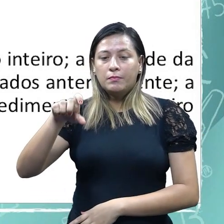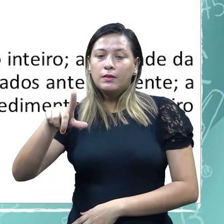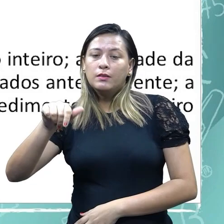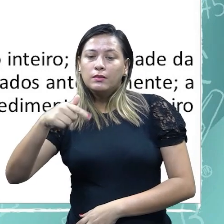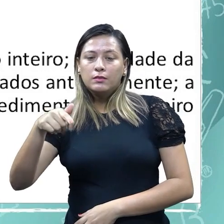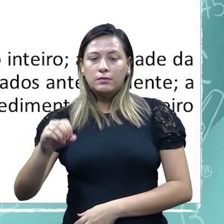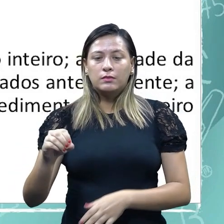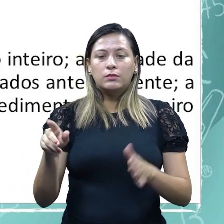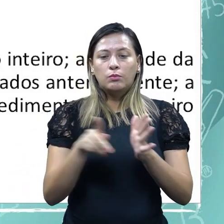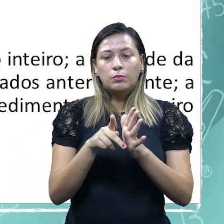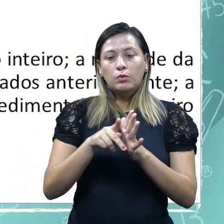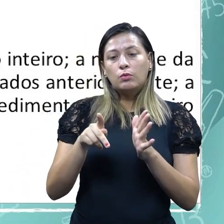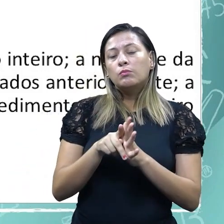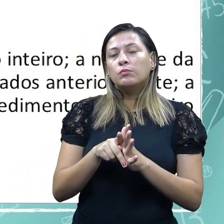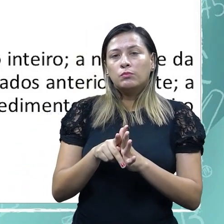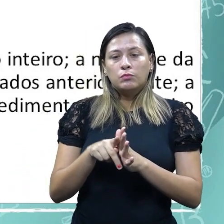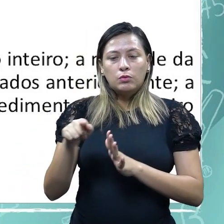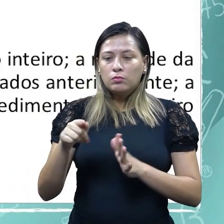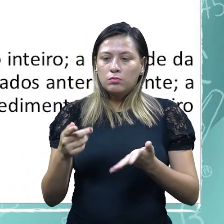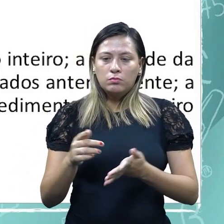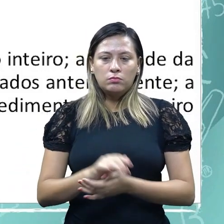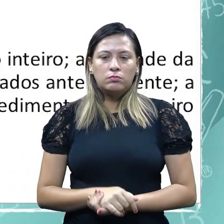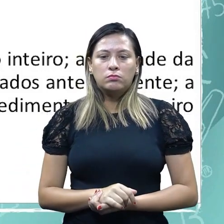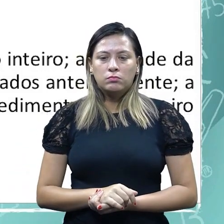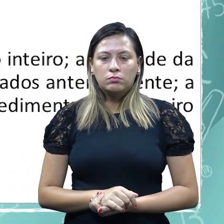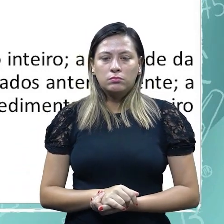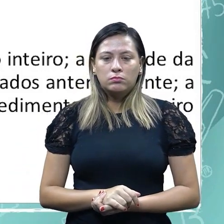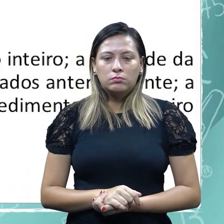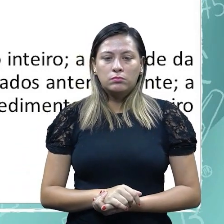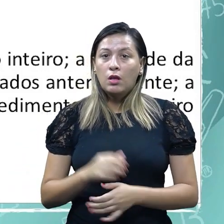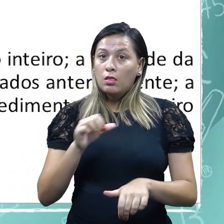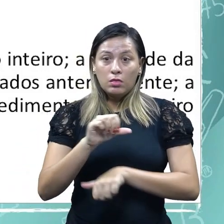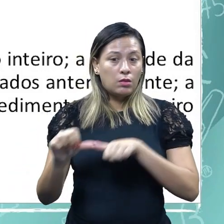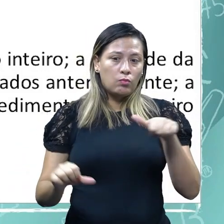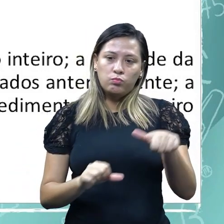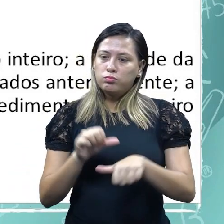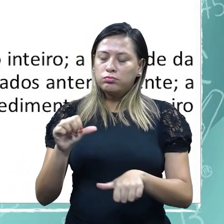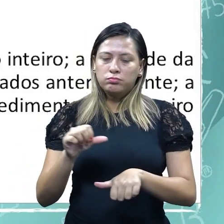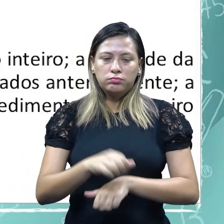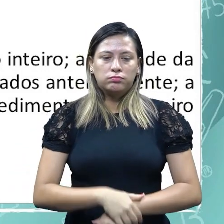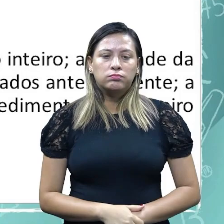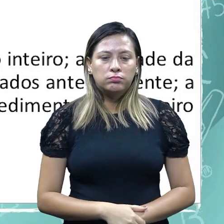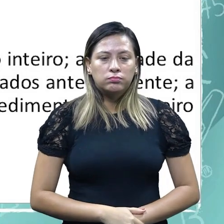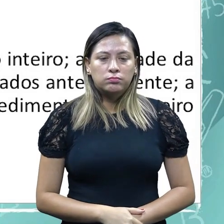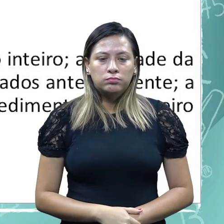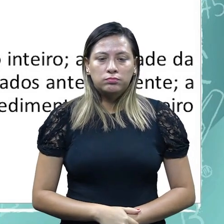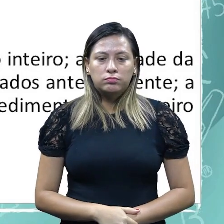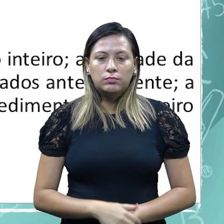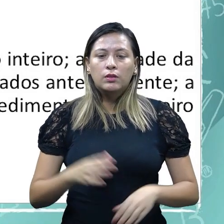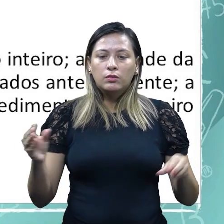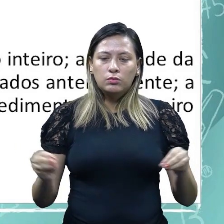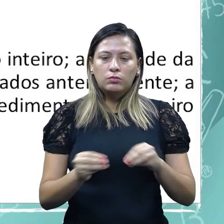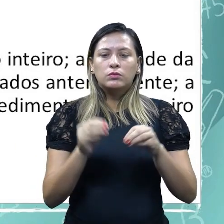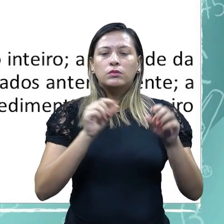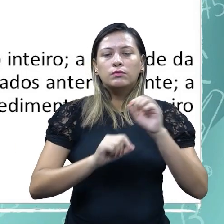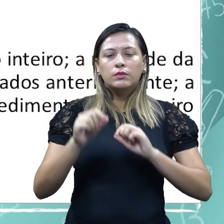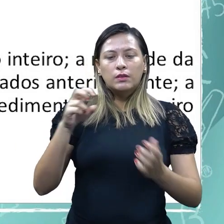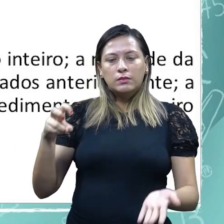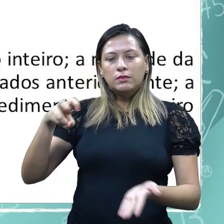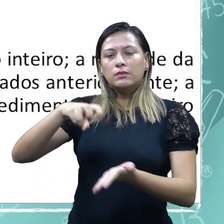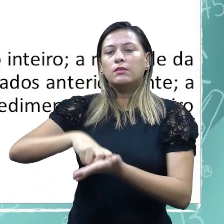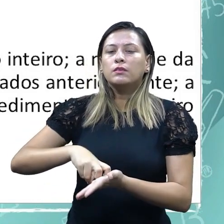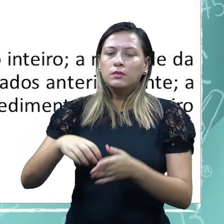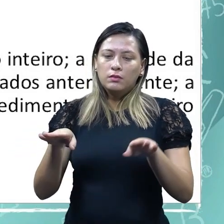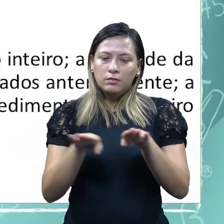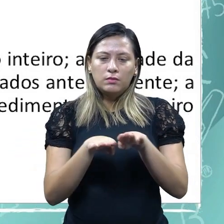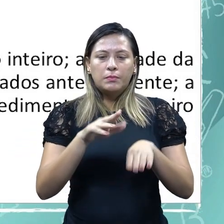deixa incólume, não mexe em nada, todo o procedimento no primeiro grau de jurisdição, tá? Inclusive a sentença, o